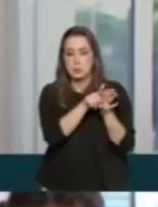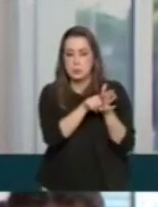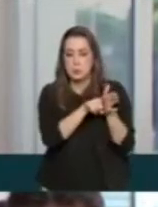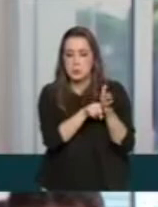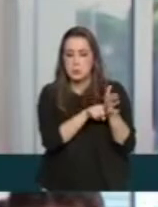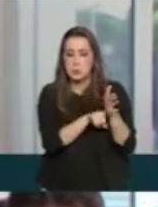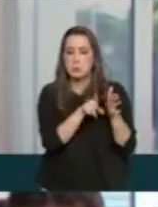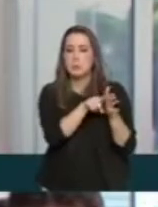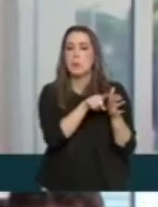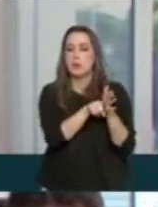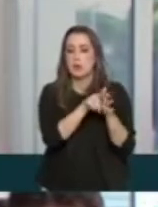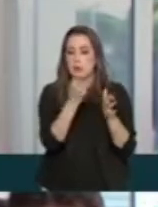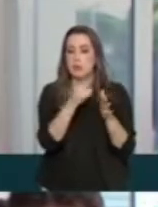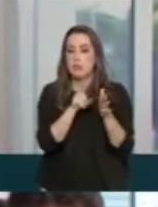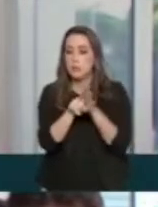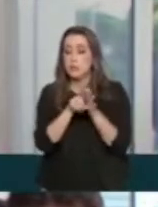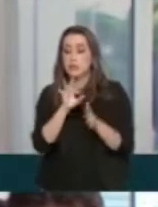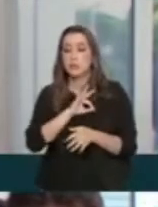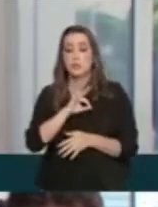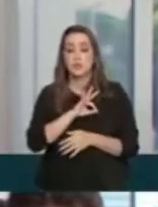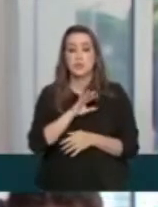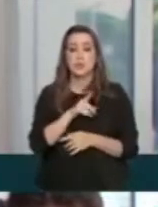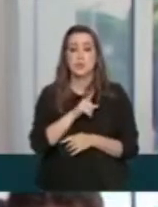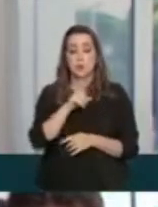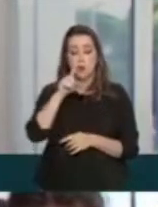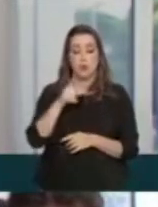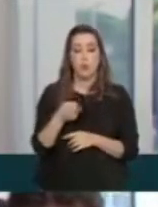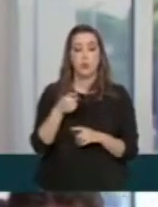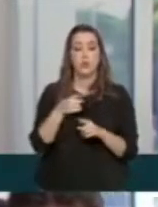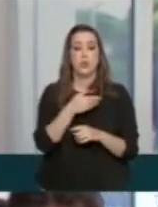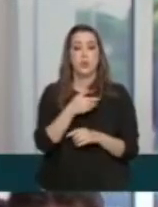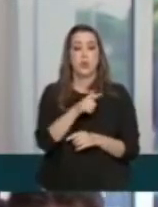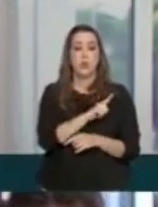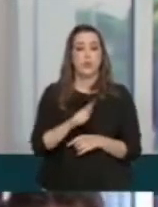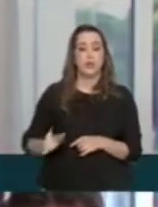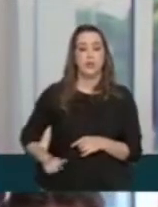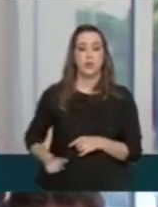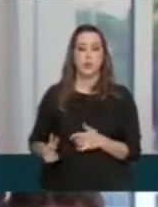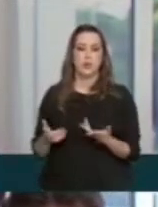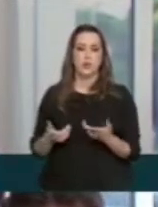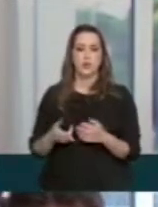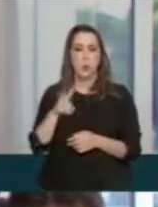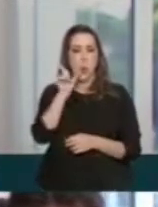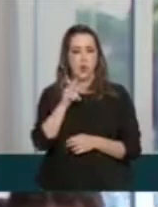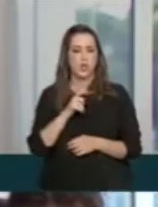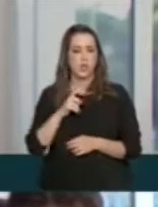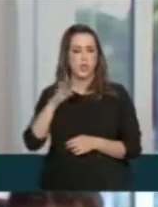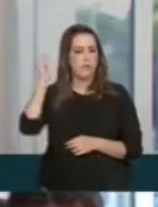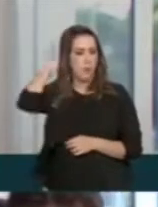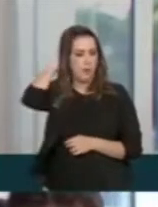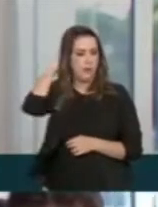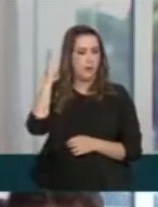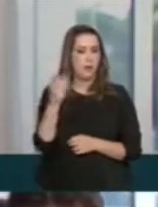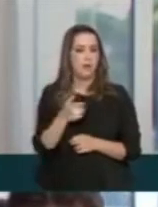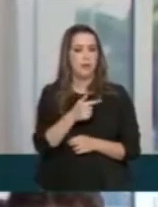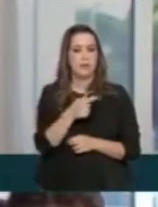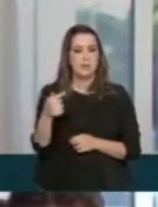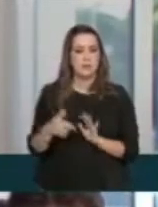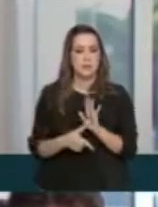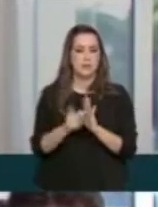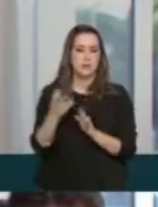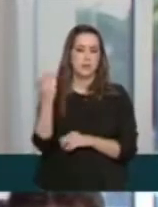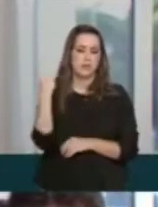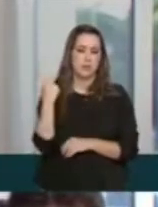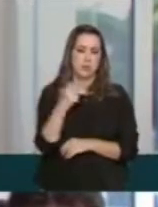contra governadores. Hoje ocorreu mais uma contra o governador do Pará. Nas últimas semanas ocorreu outra tendo como